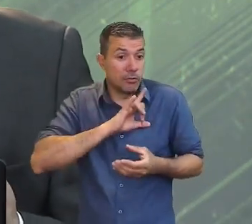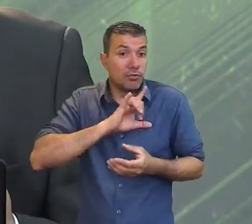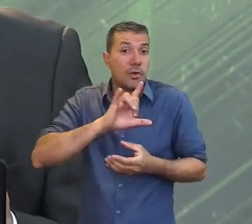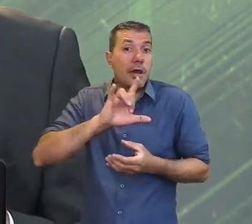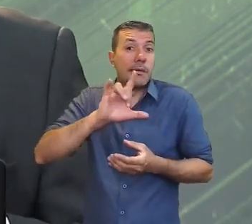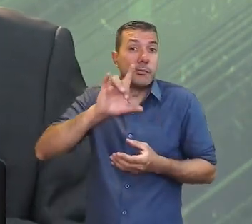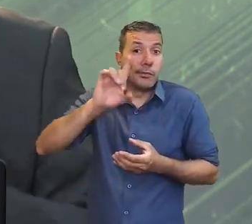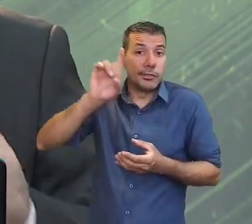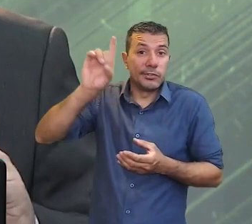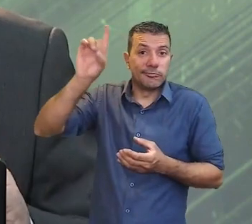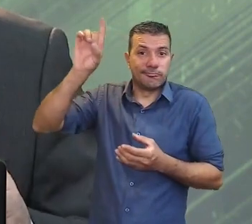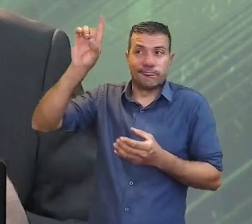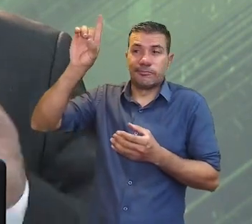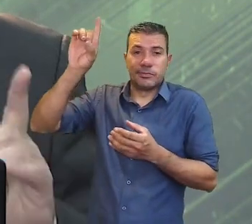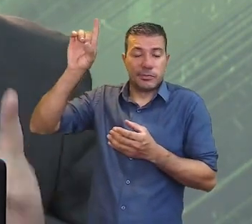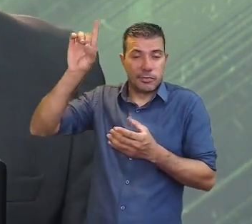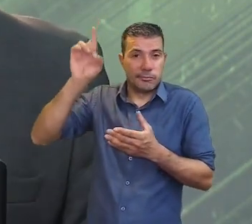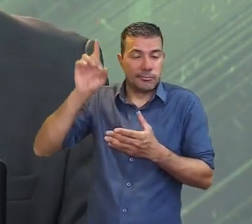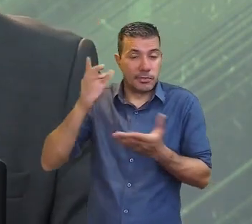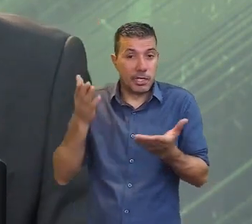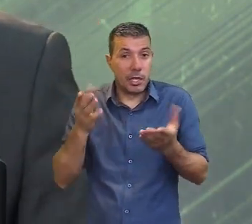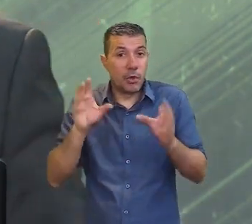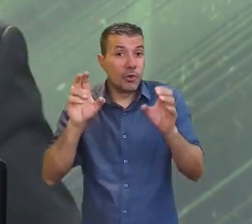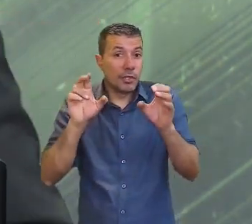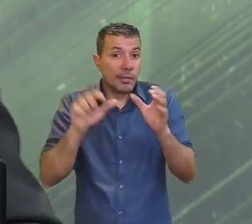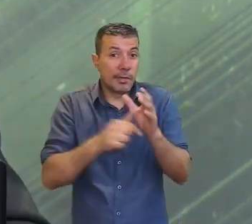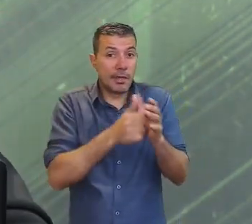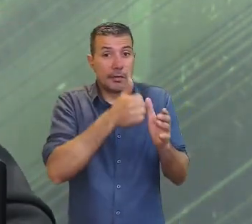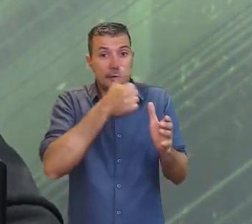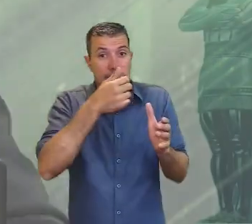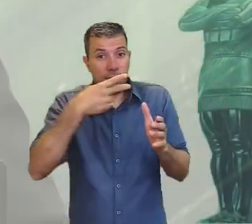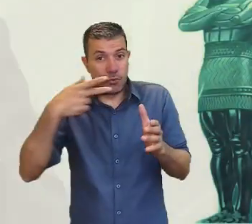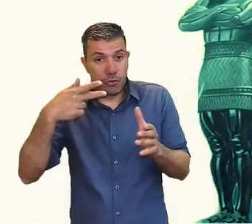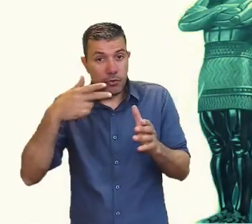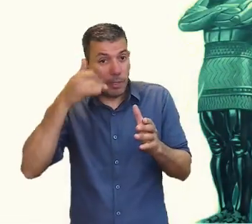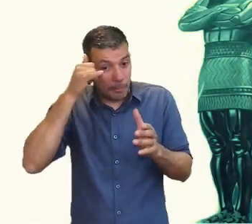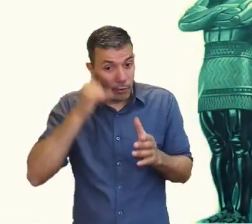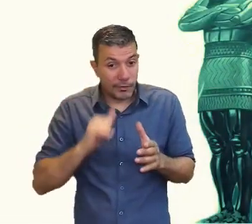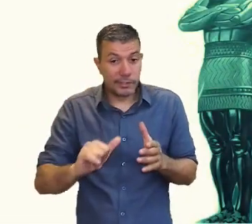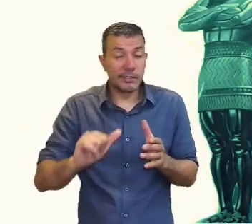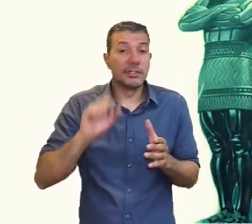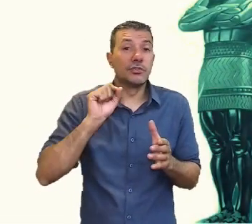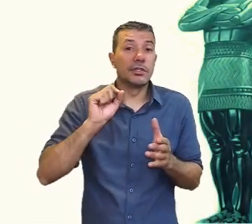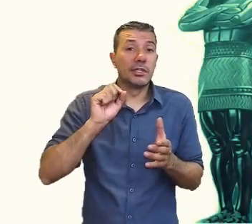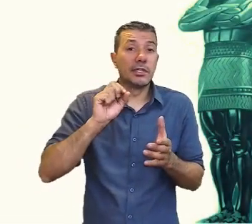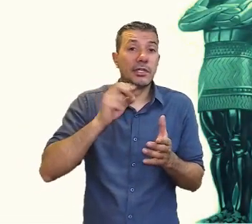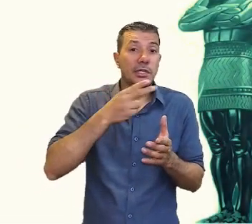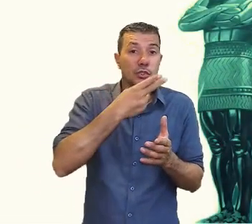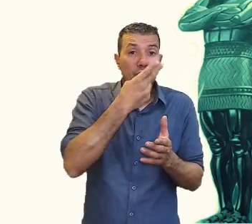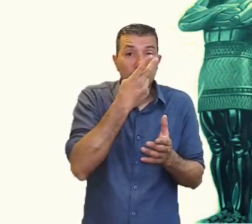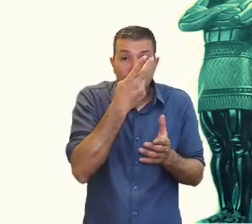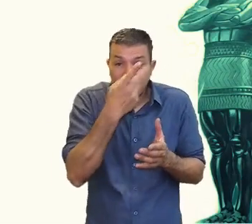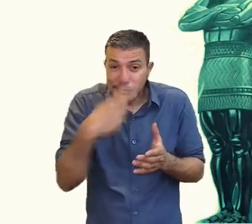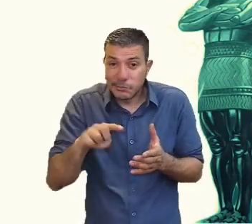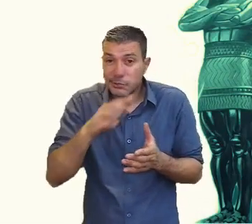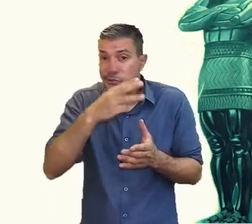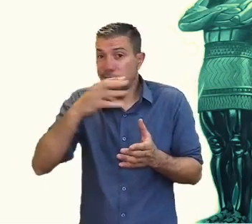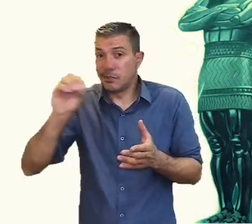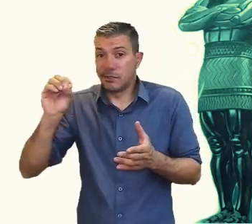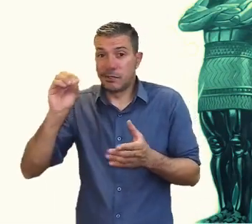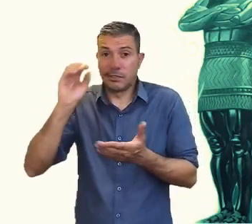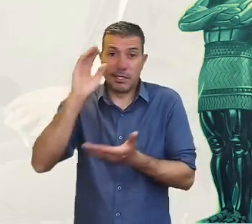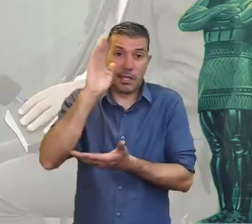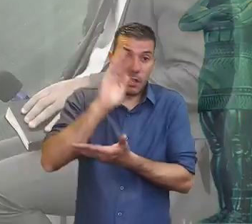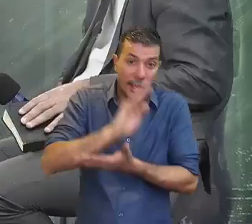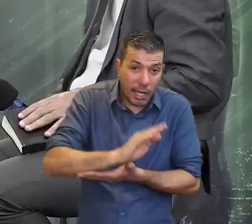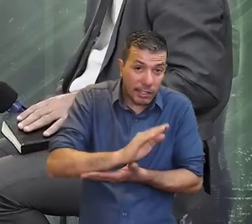temos por Jesus publicamente. Mas hoje o tema 12, a profecia das 2.300 tardes e manhãs, parte 1. E nós